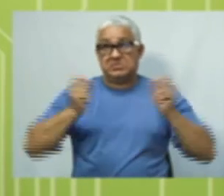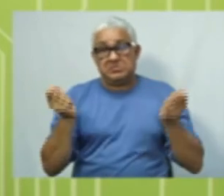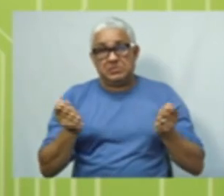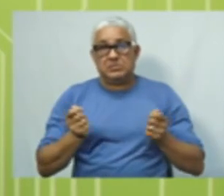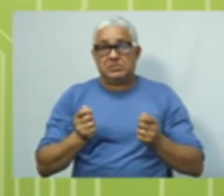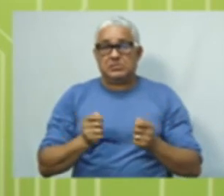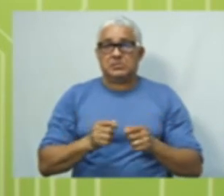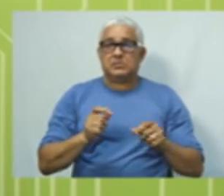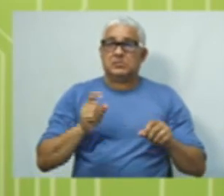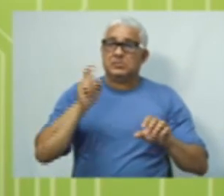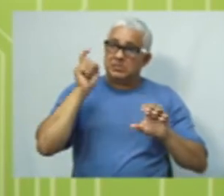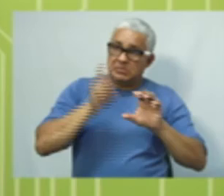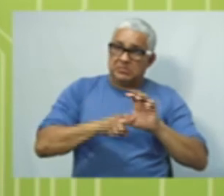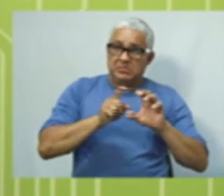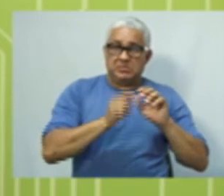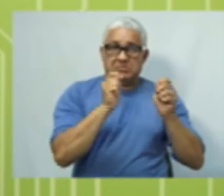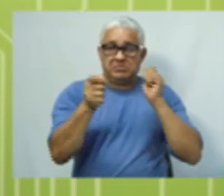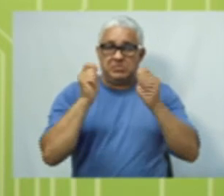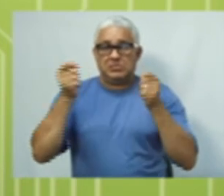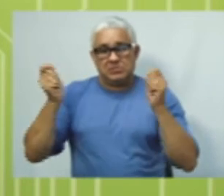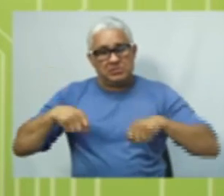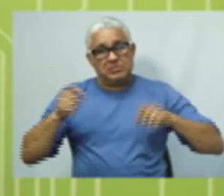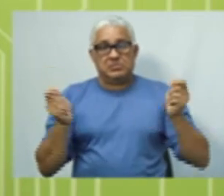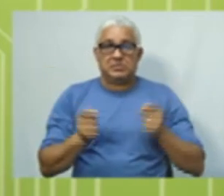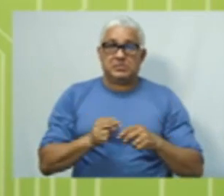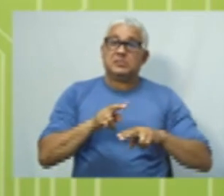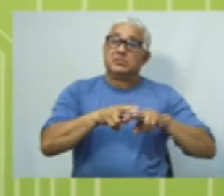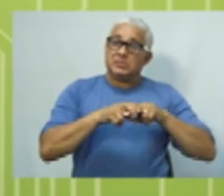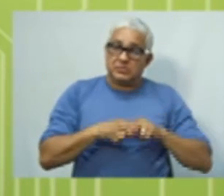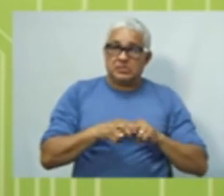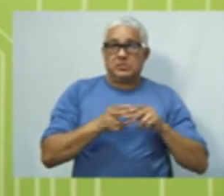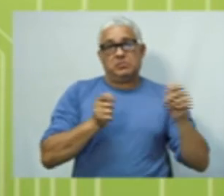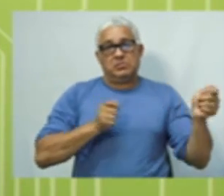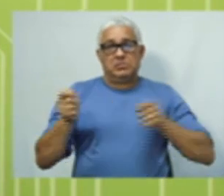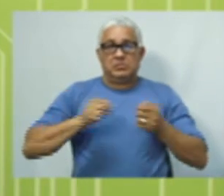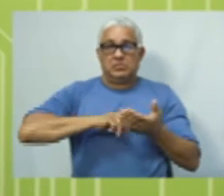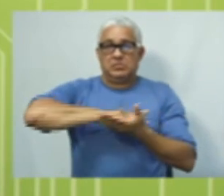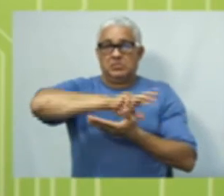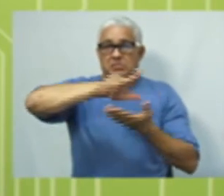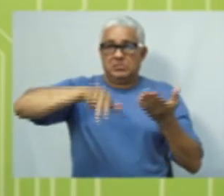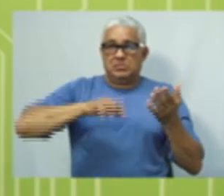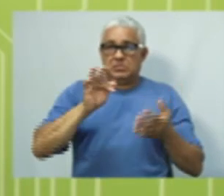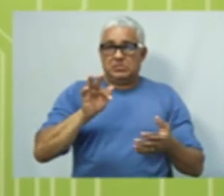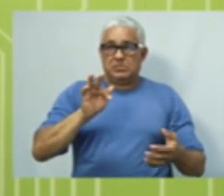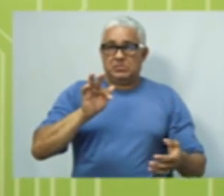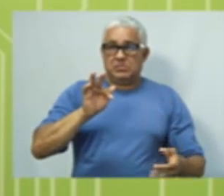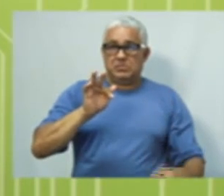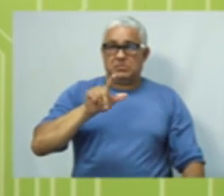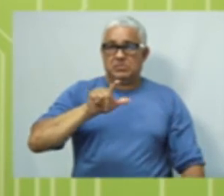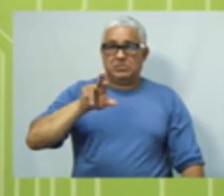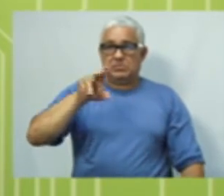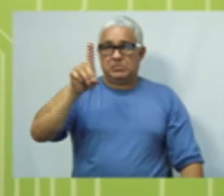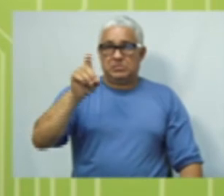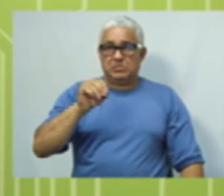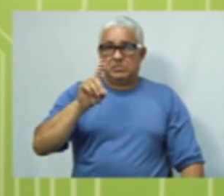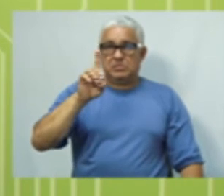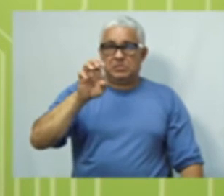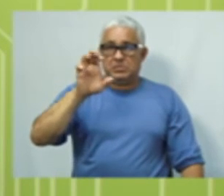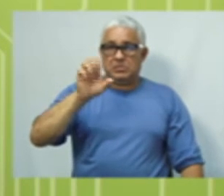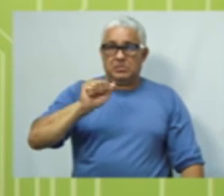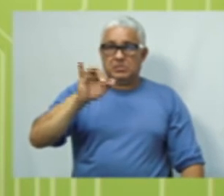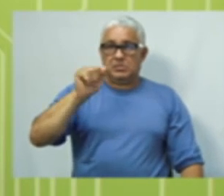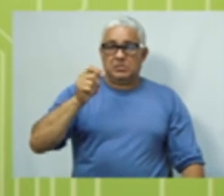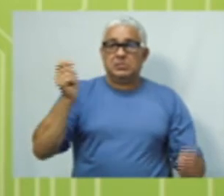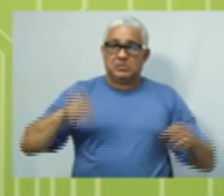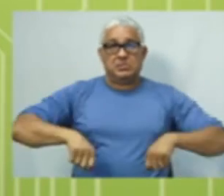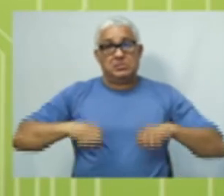liquidar, honrar os meus compromissos. Então, por meio dos controles, o fluxo de caixa, ele me dá essa informação. Eu tenho ou não,